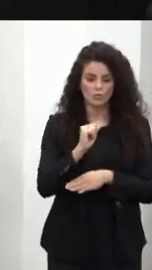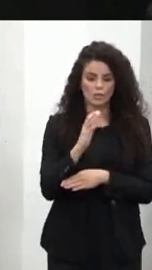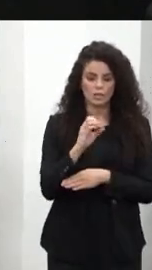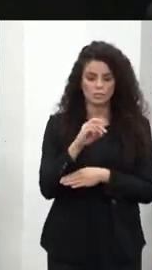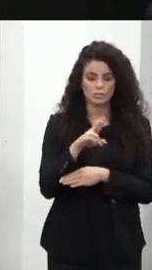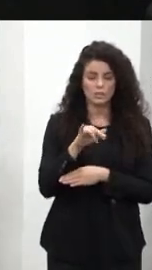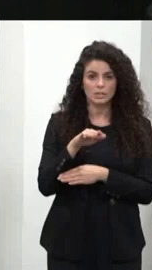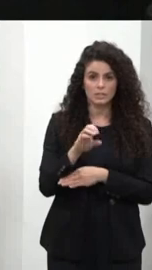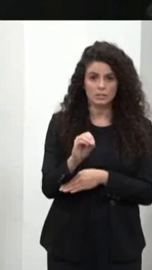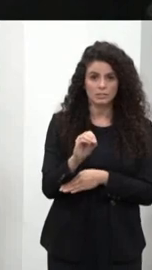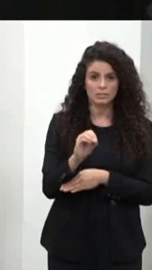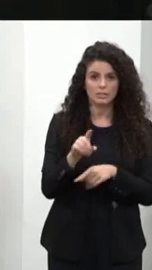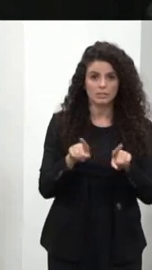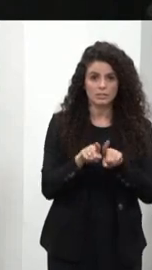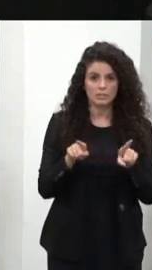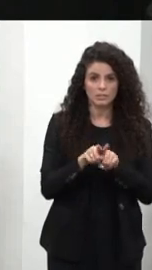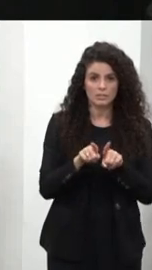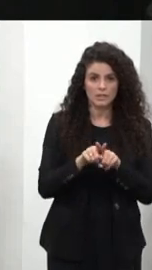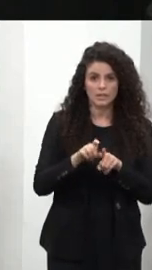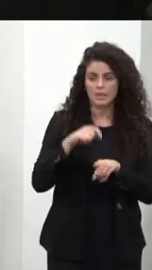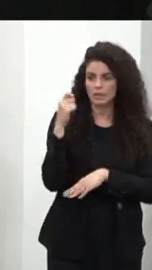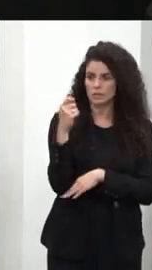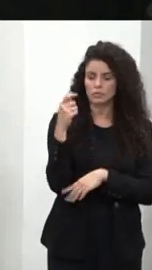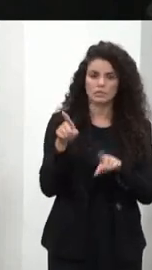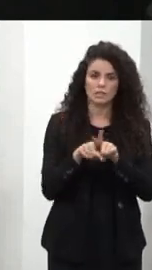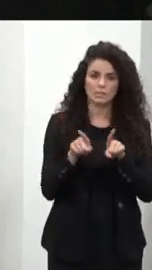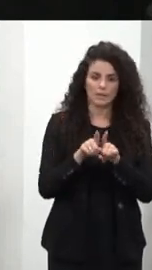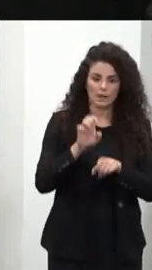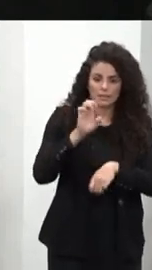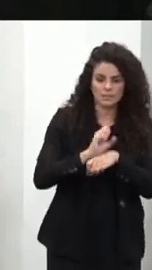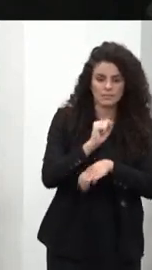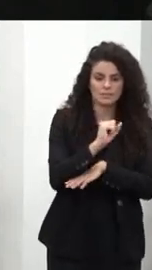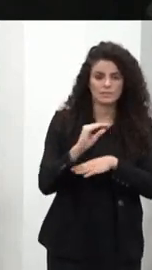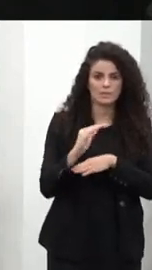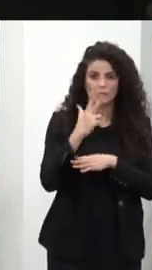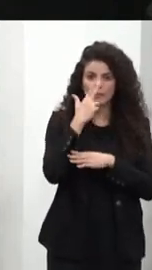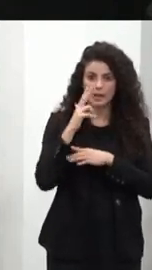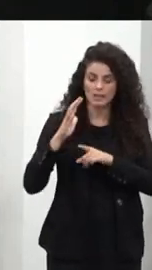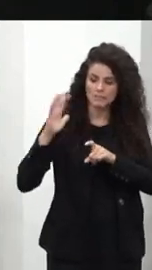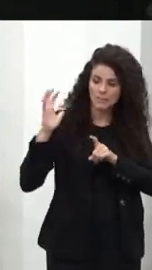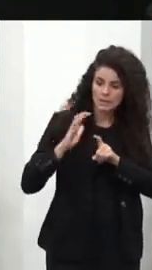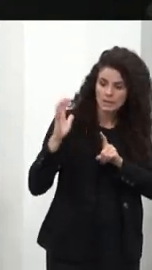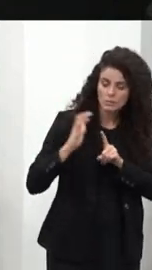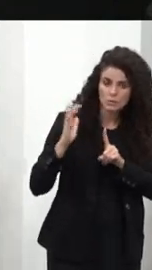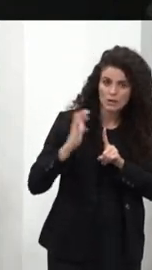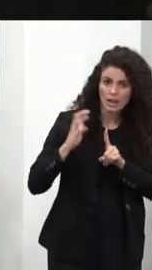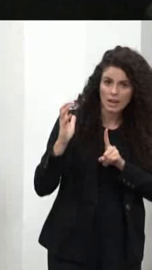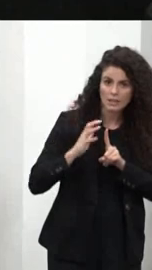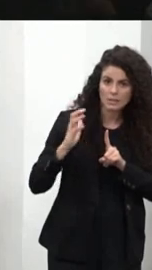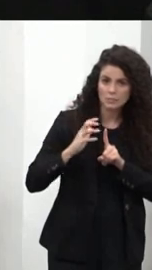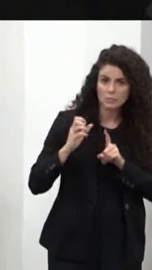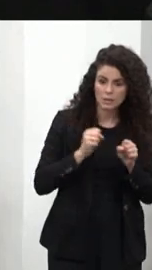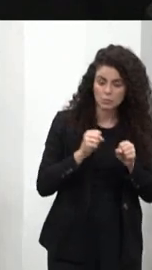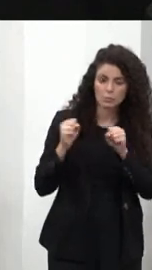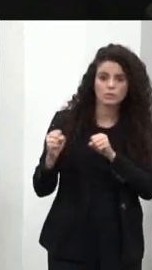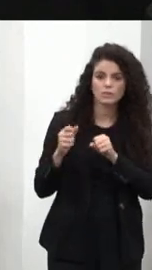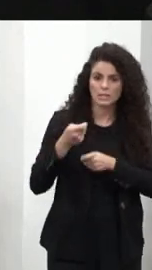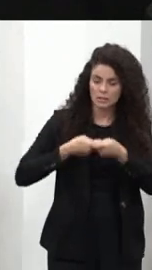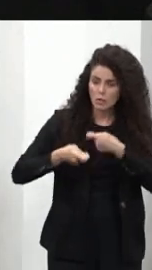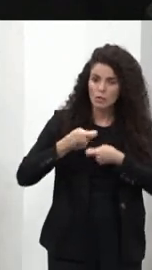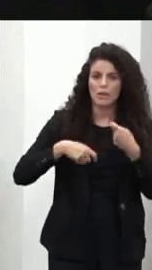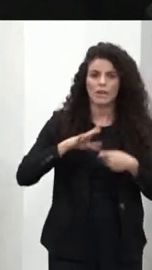e pessoalmente aqui do Estado de Santa Catarina pressionada pelo poder econômico hoje eu como também ex-direitor